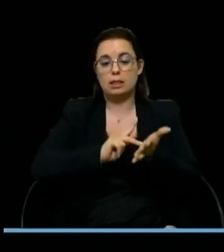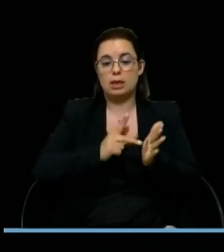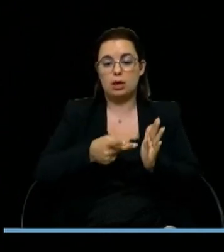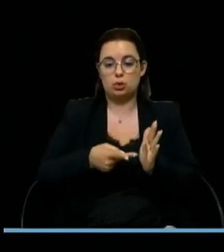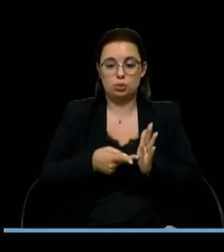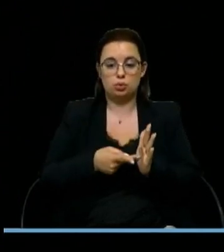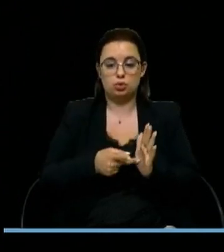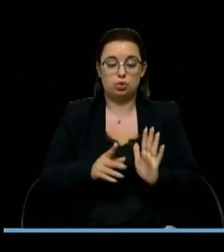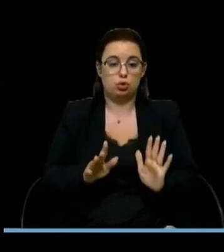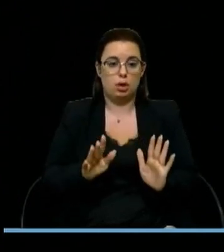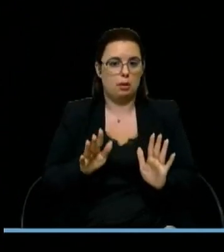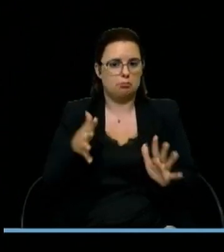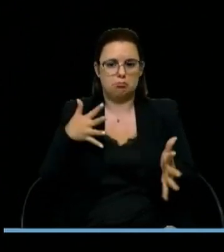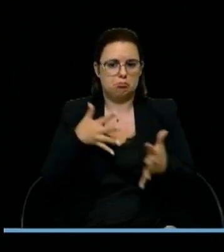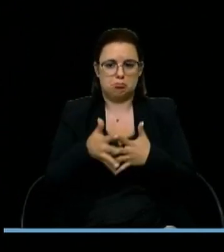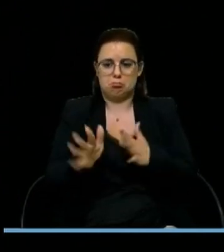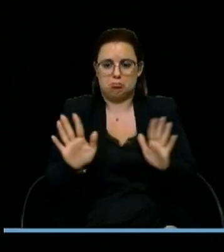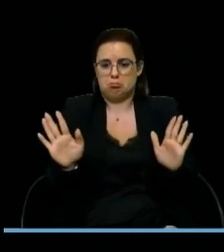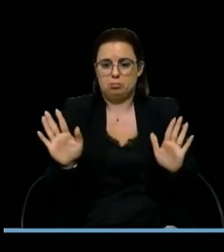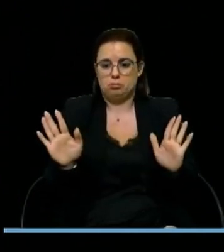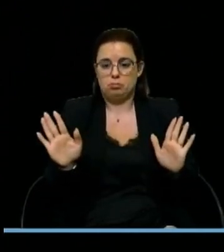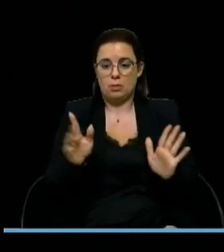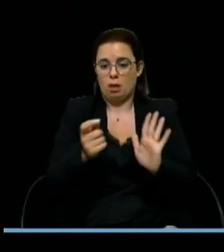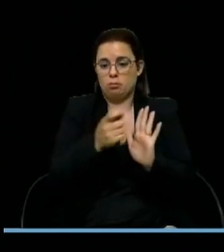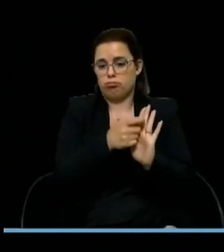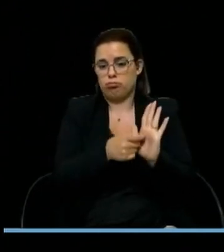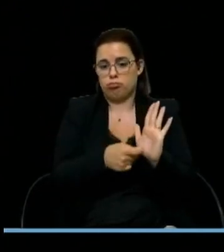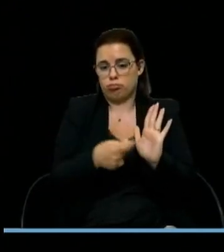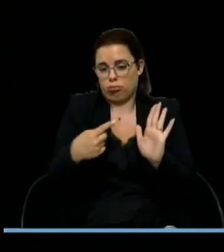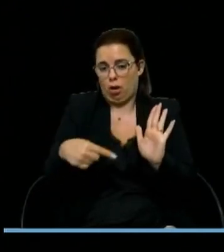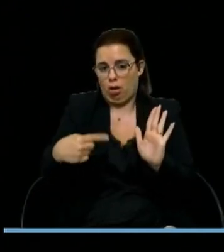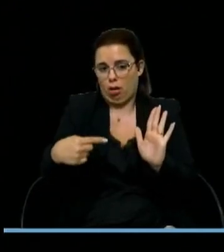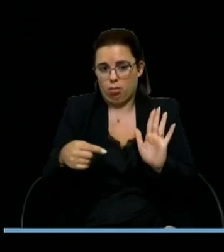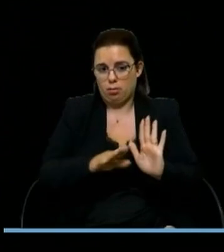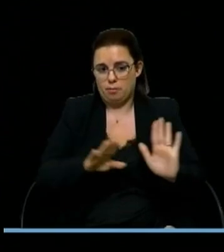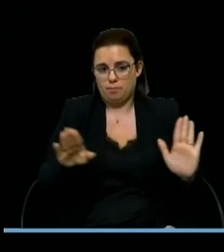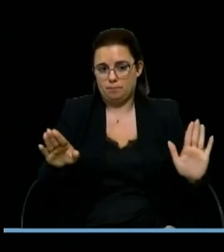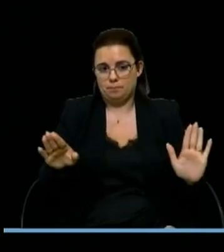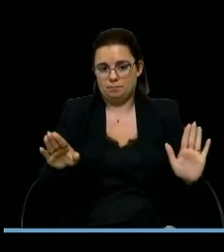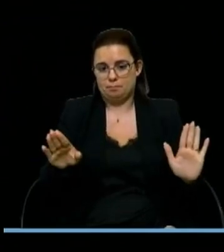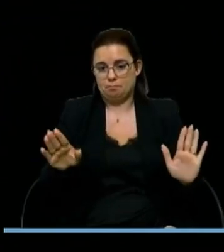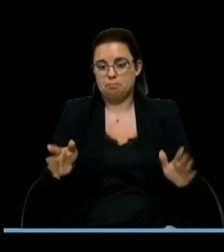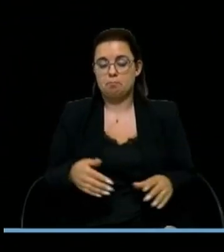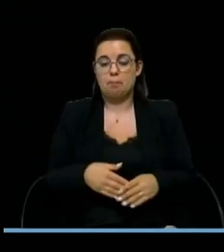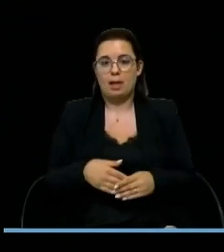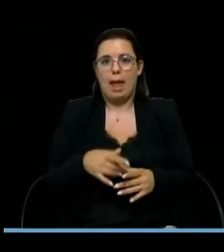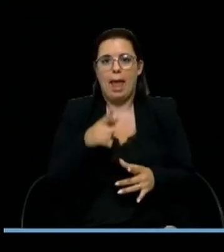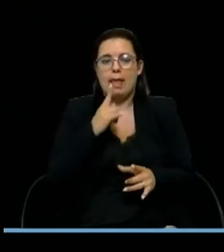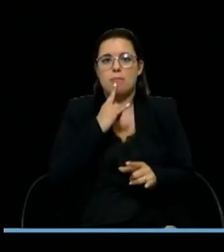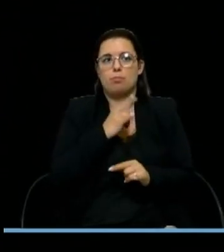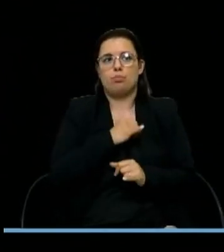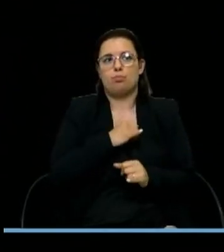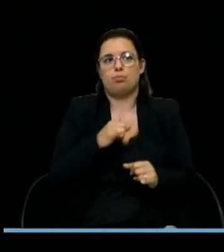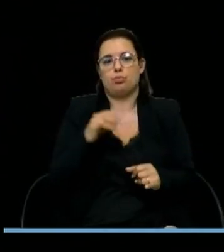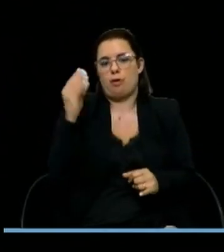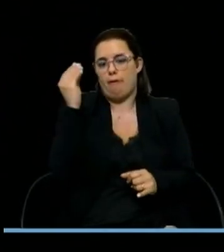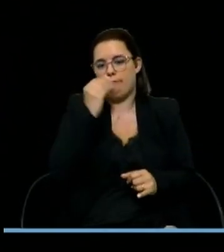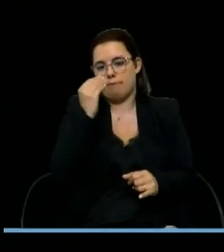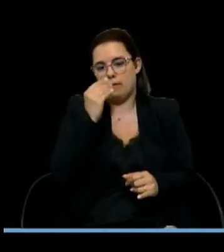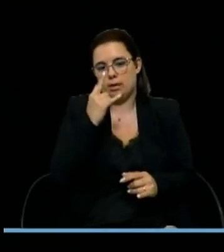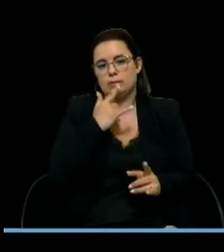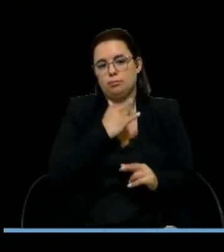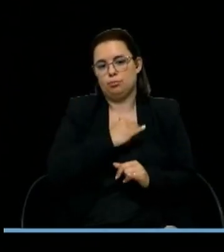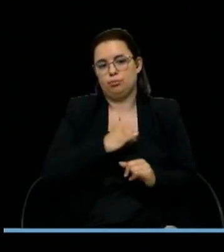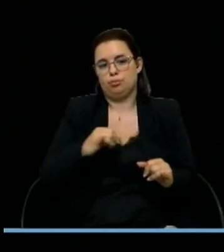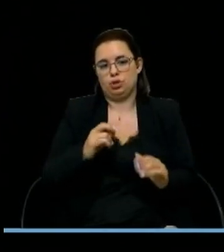é perfeitamente transparente, tudo fica registado, é praticamente impossível falsificar